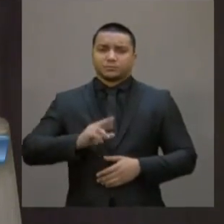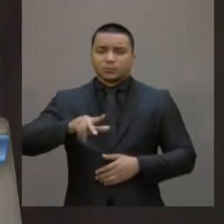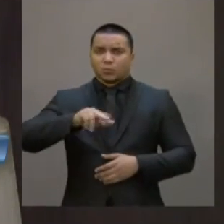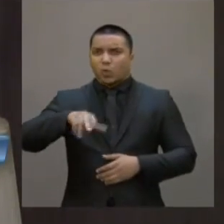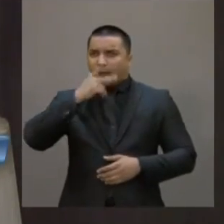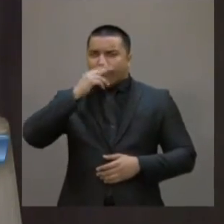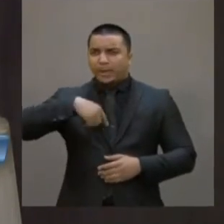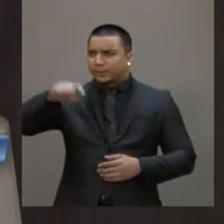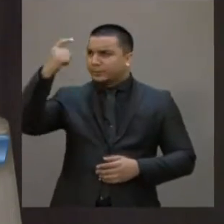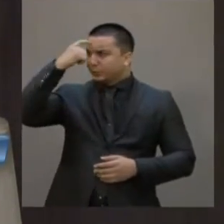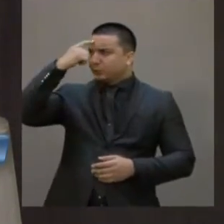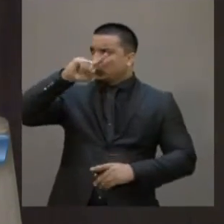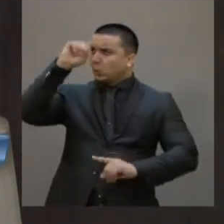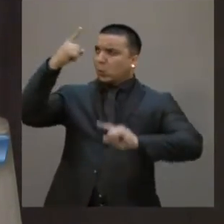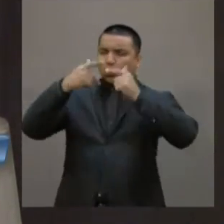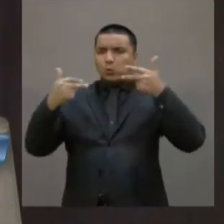ideologia. Há